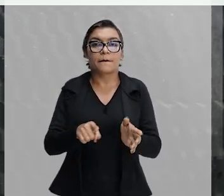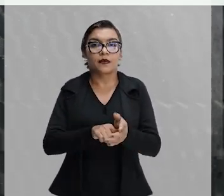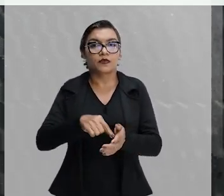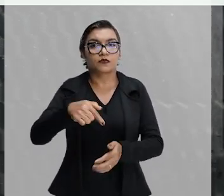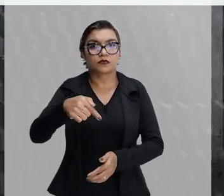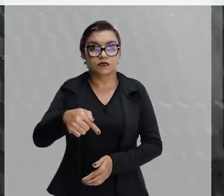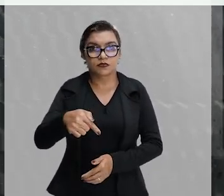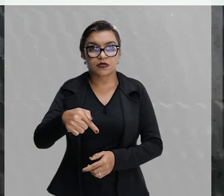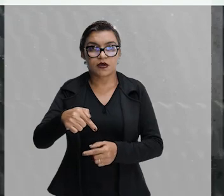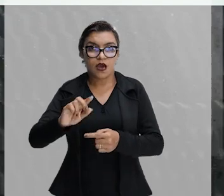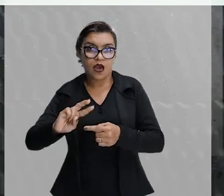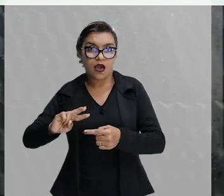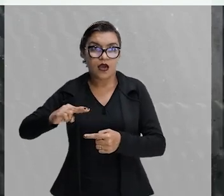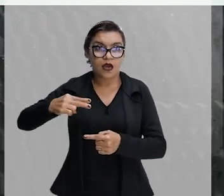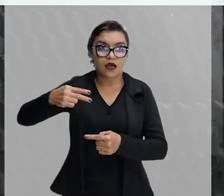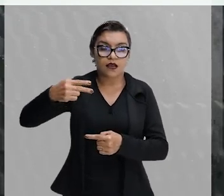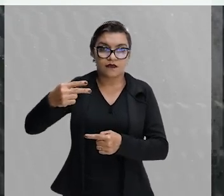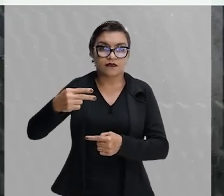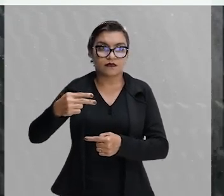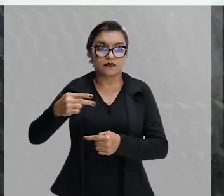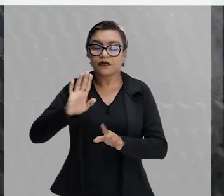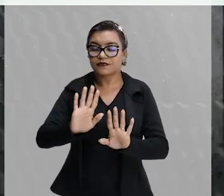sobre 2, não é?